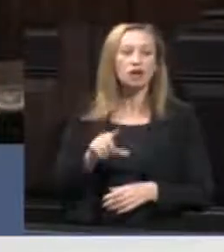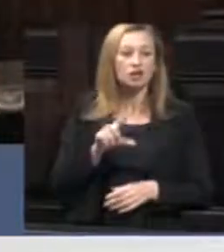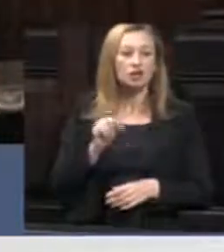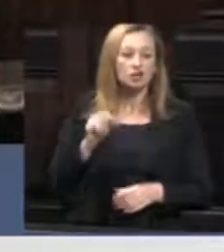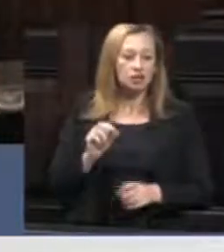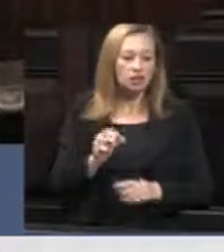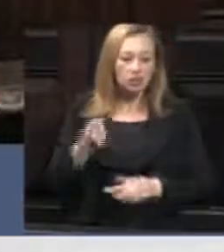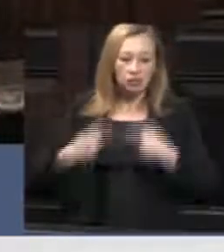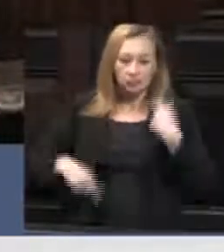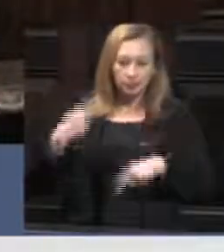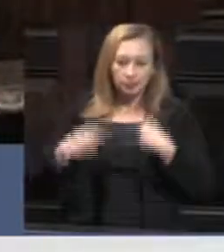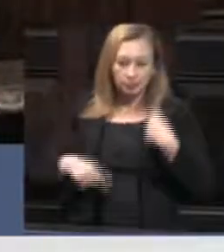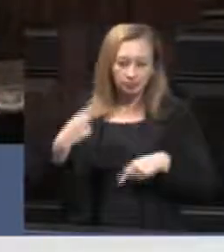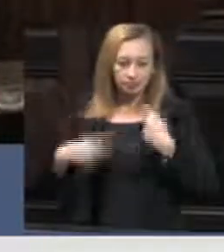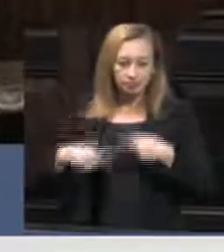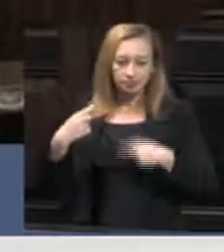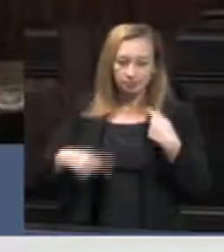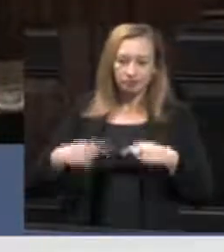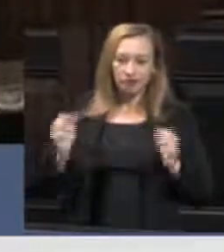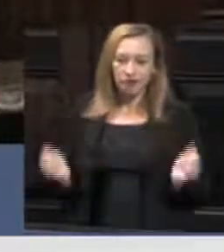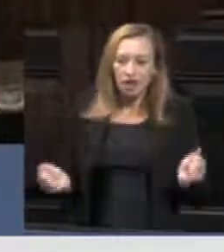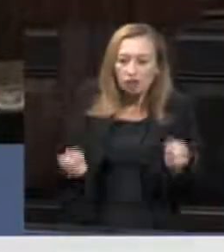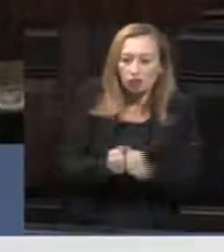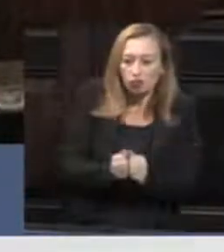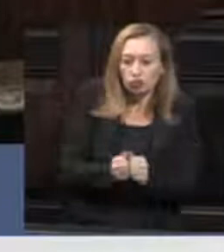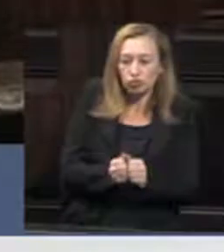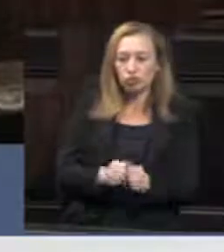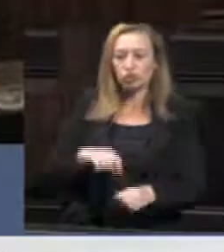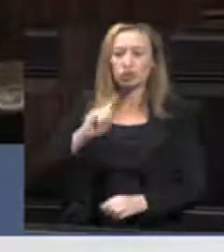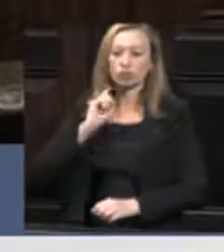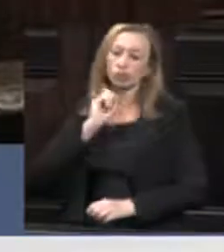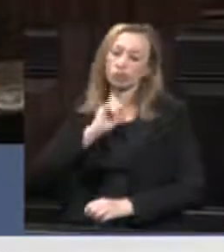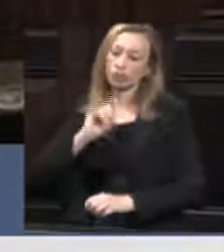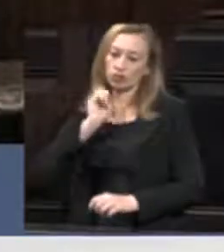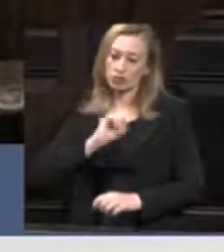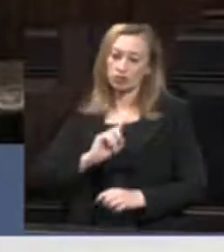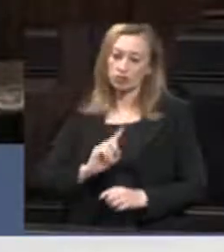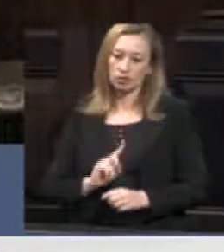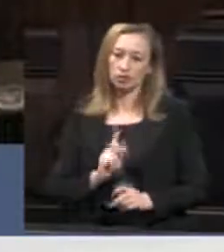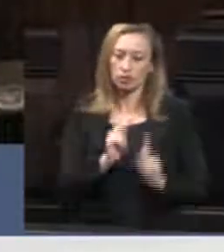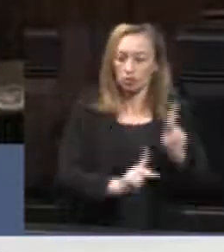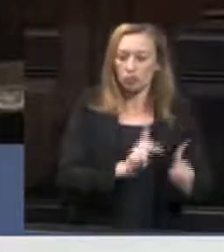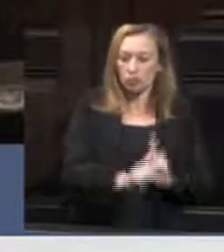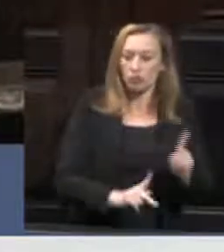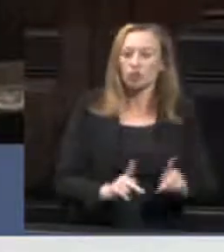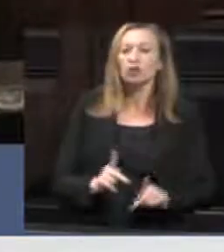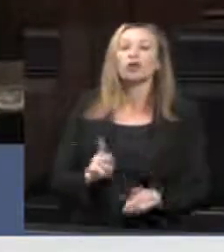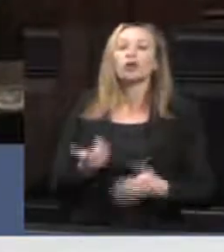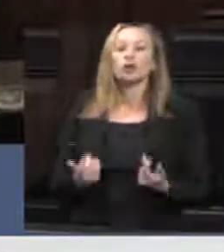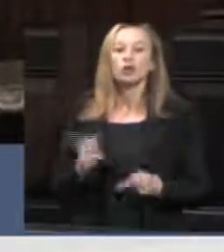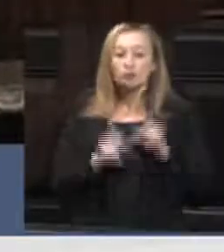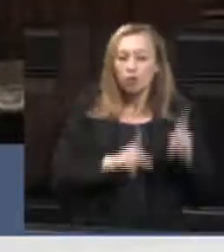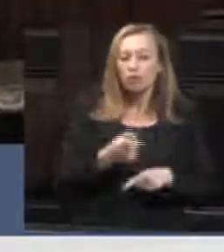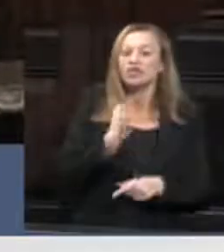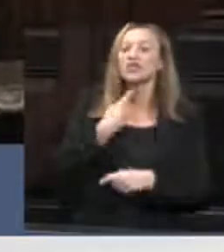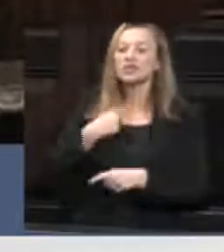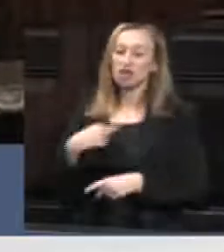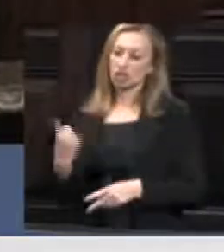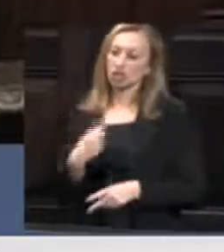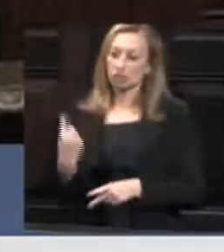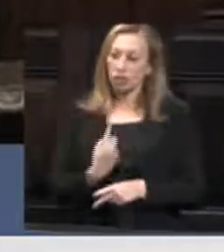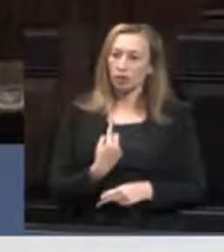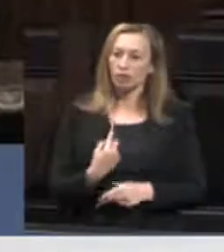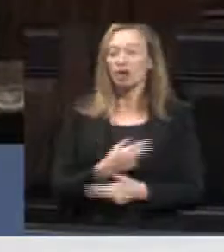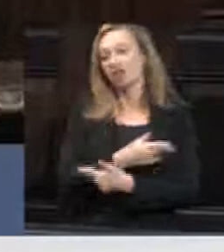o conjunto da população fluminense. Isso que a população deseja do parlamento.